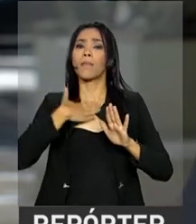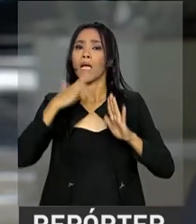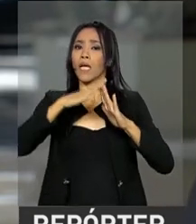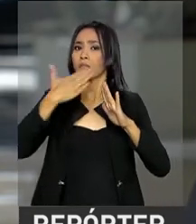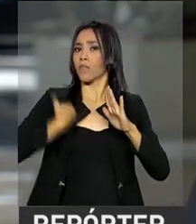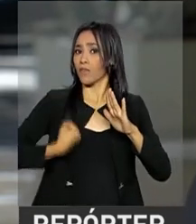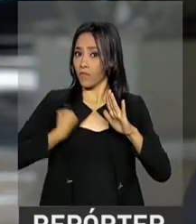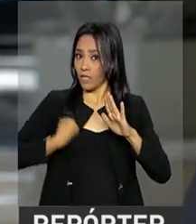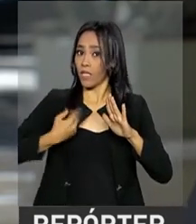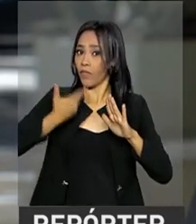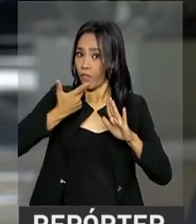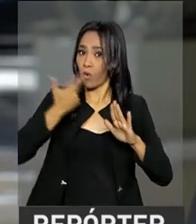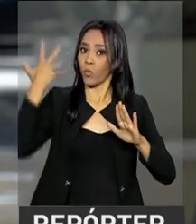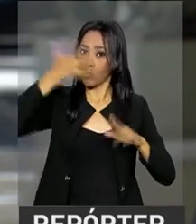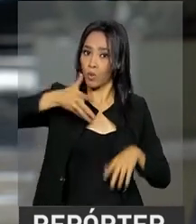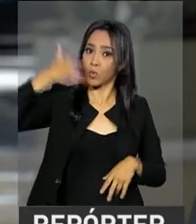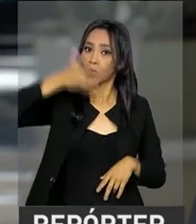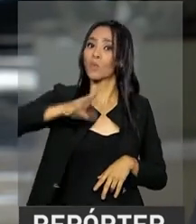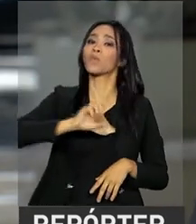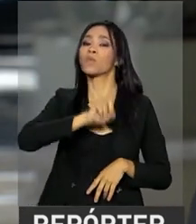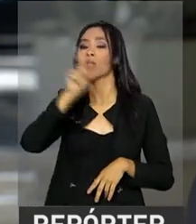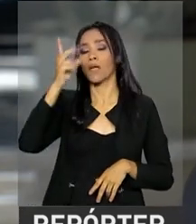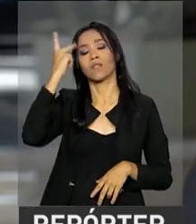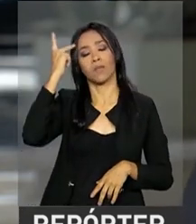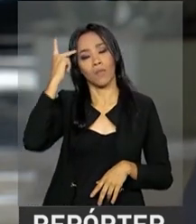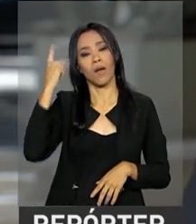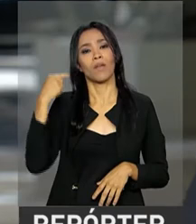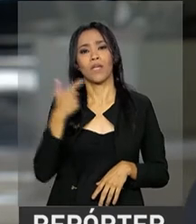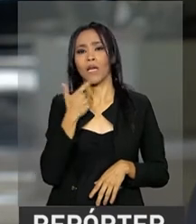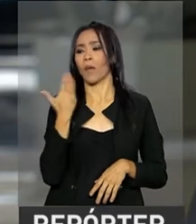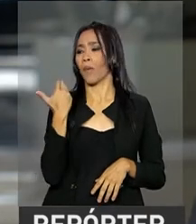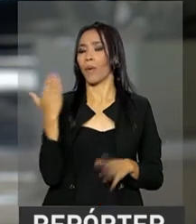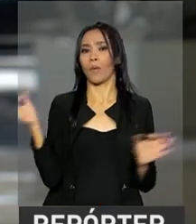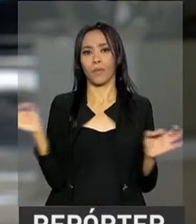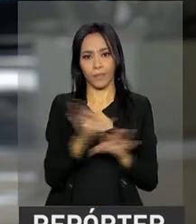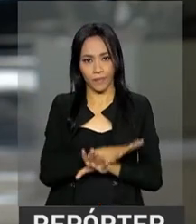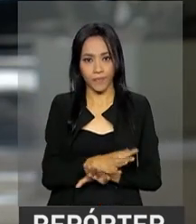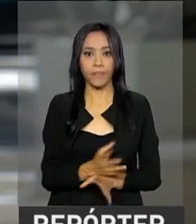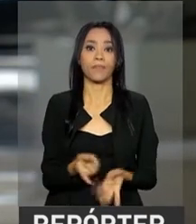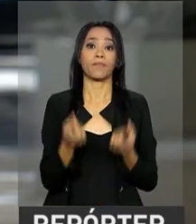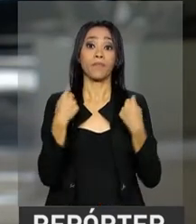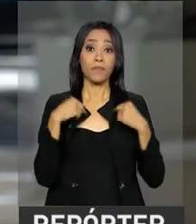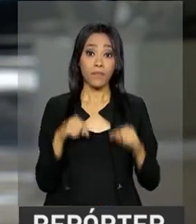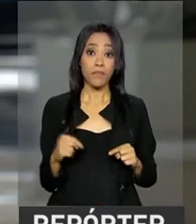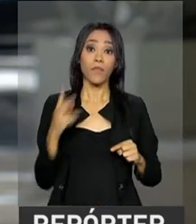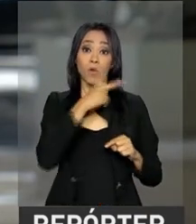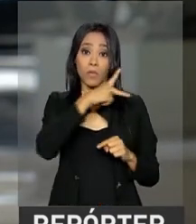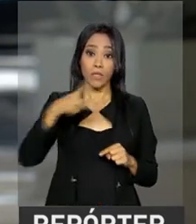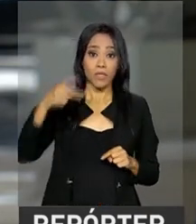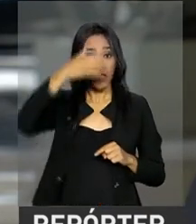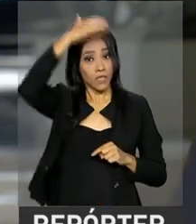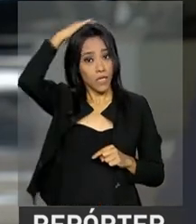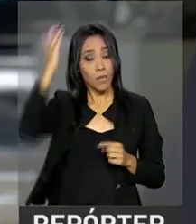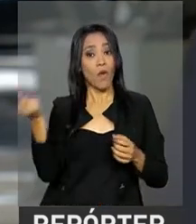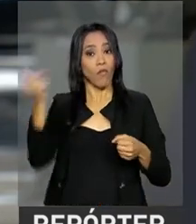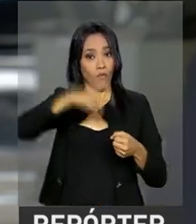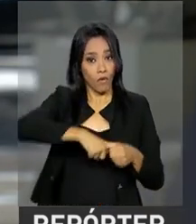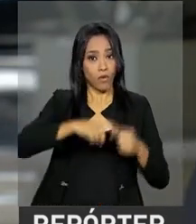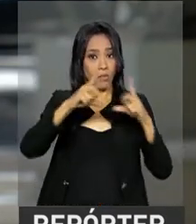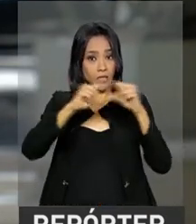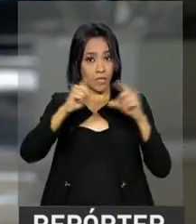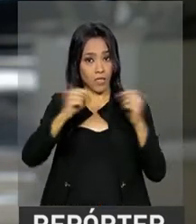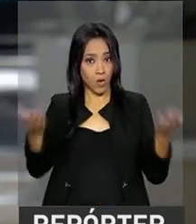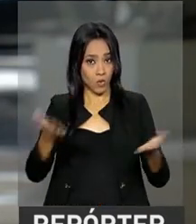que ele apontou nesse discurso lá em são paulo que acabou agora há pouco e andam aí o presidente michel temer ele retorna à que brasília já